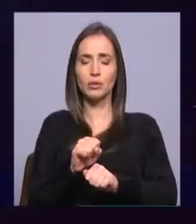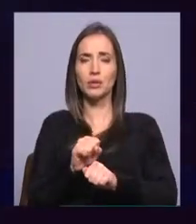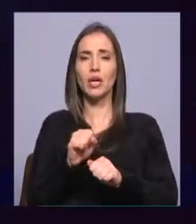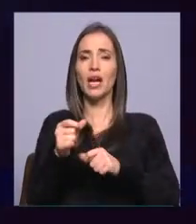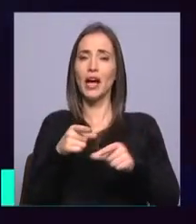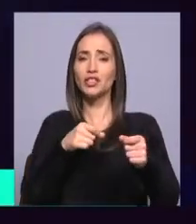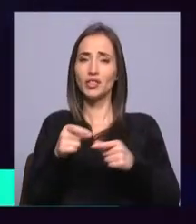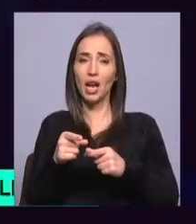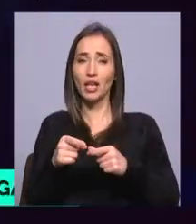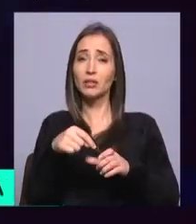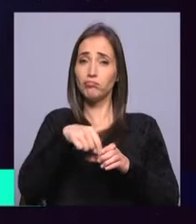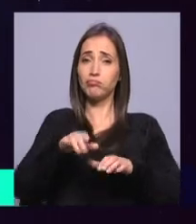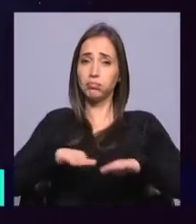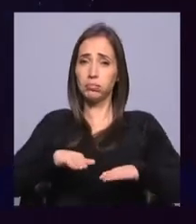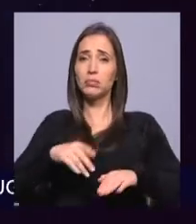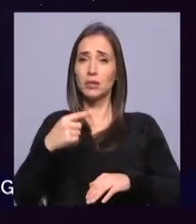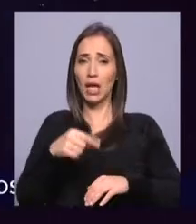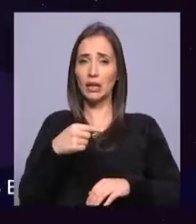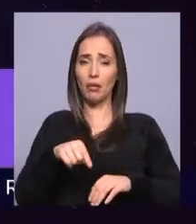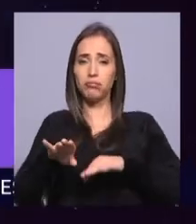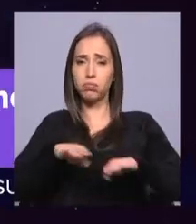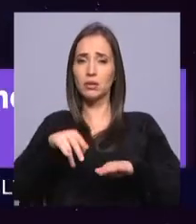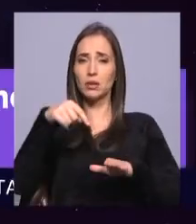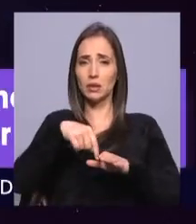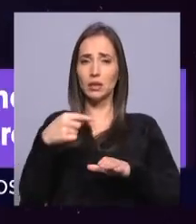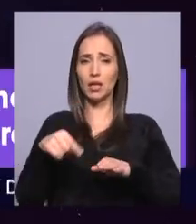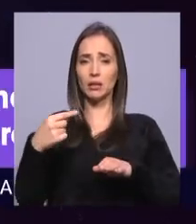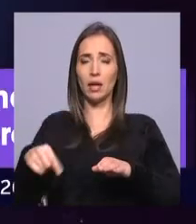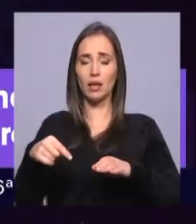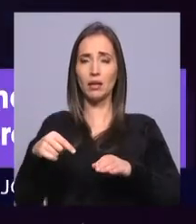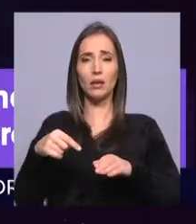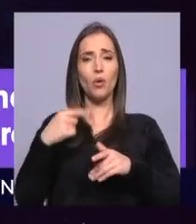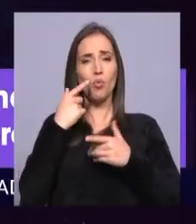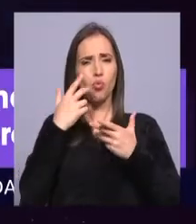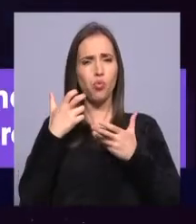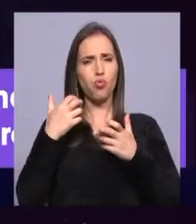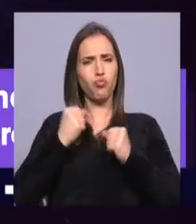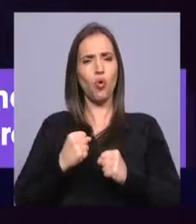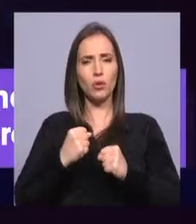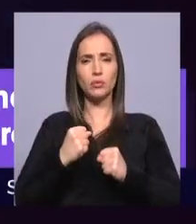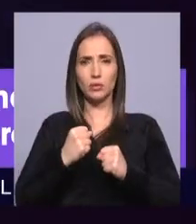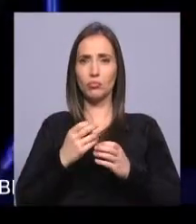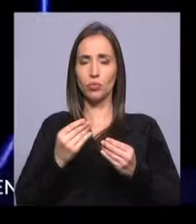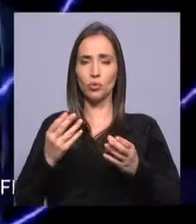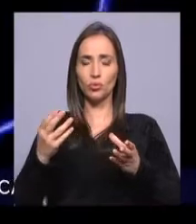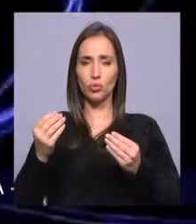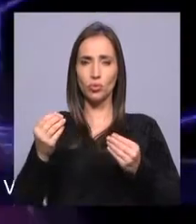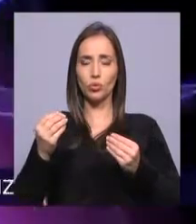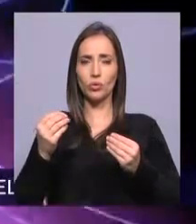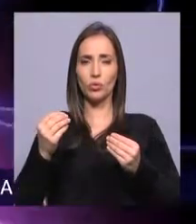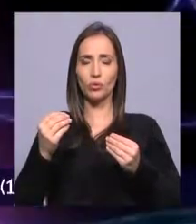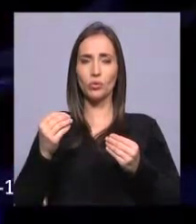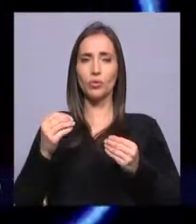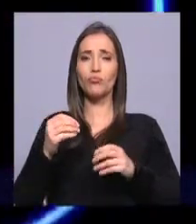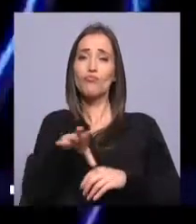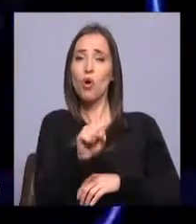também têm sismos, têm abalos interiores que são de enorme intensidade. O SWIFT detectou